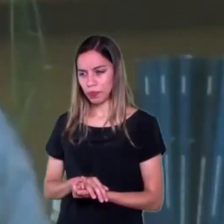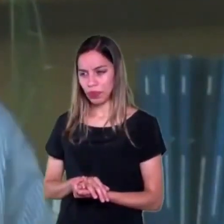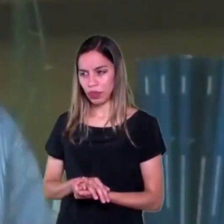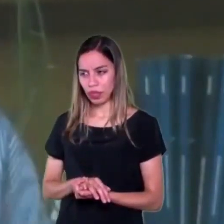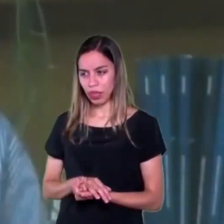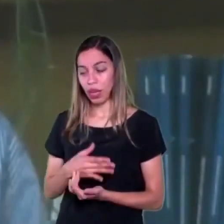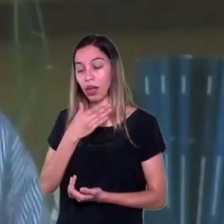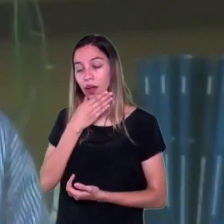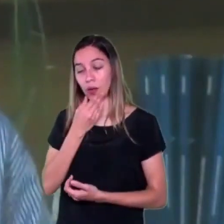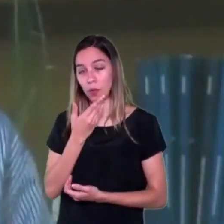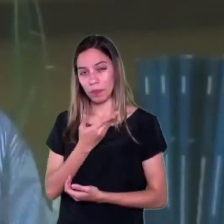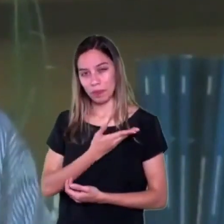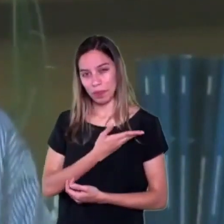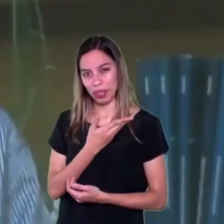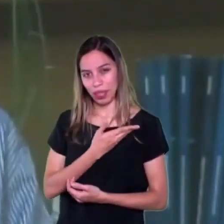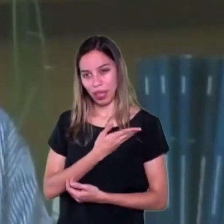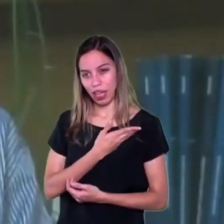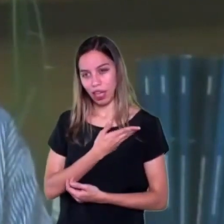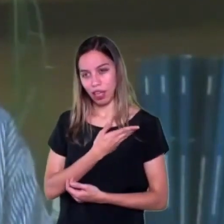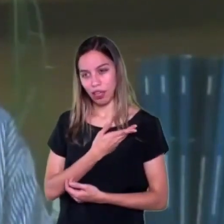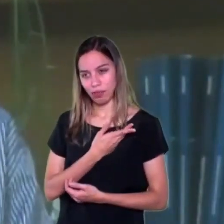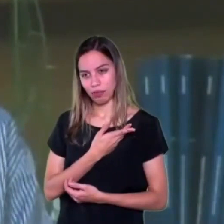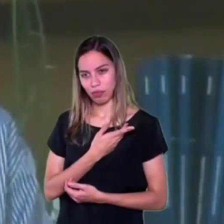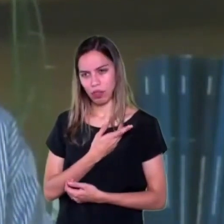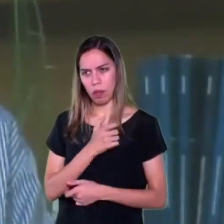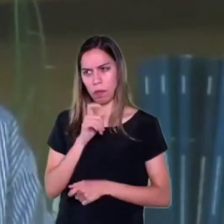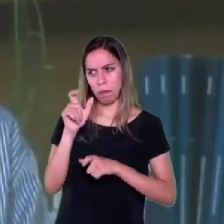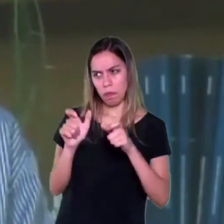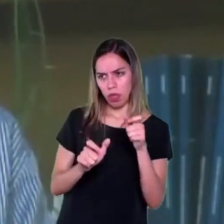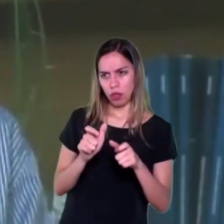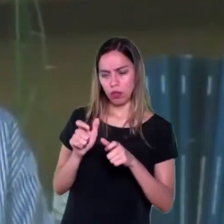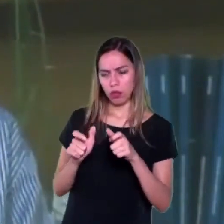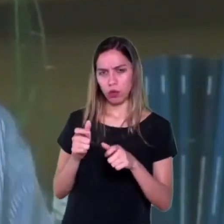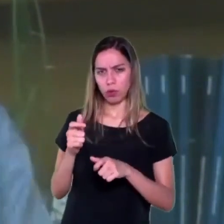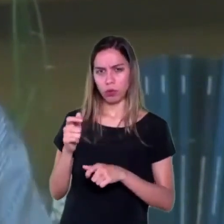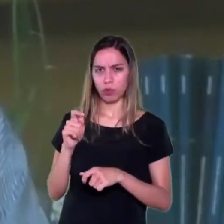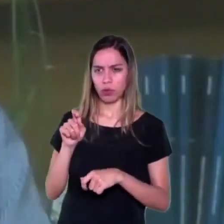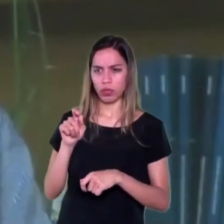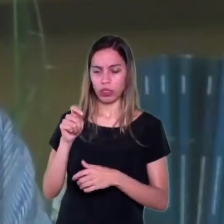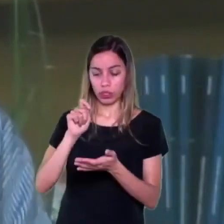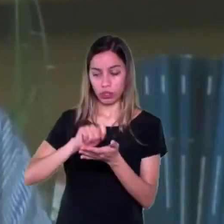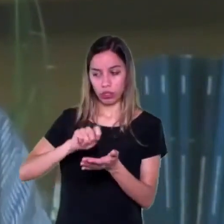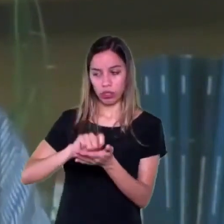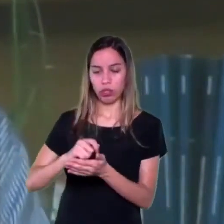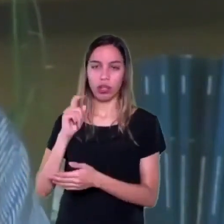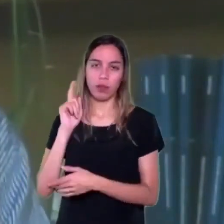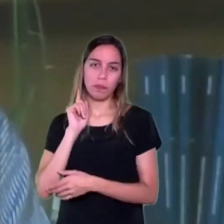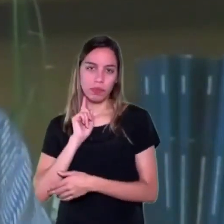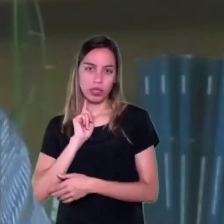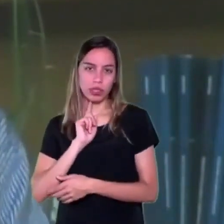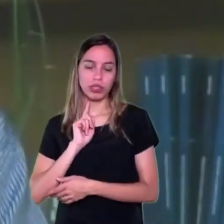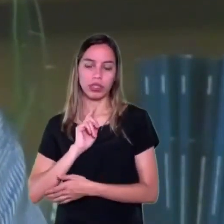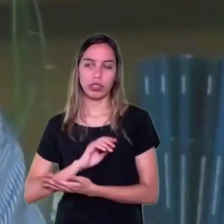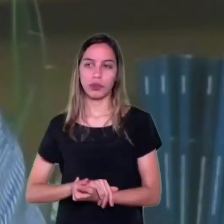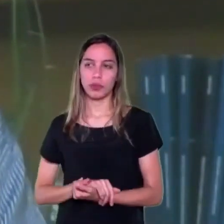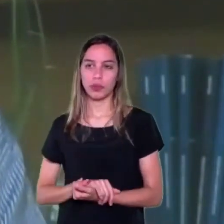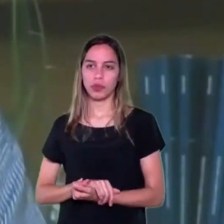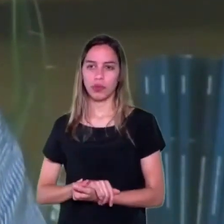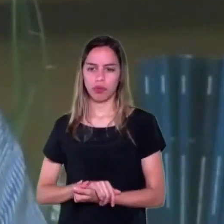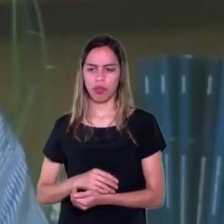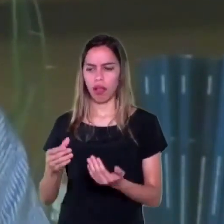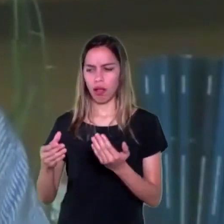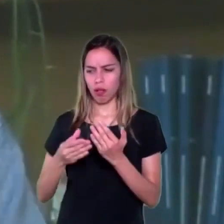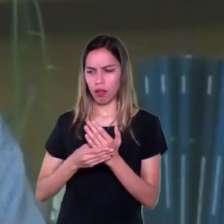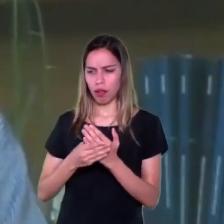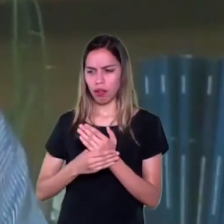amigo de grandes escritores mineiros e publicou A Guerra das Mamonas Verdes, que foi um livro premiado,